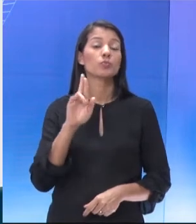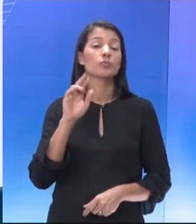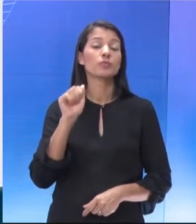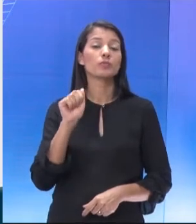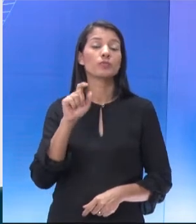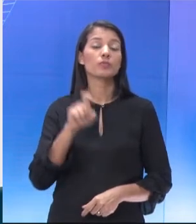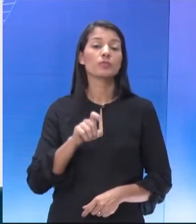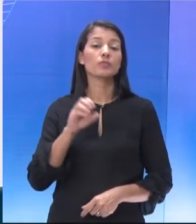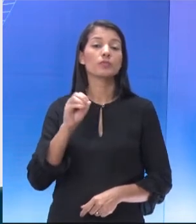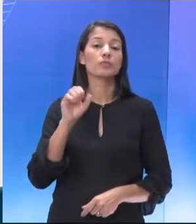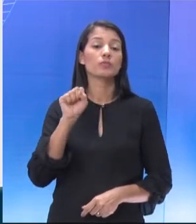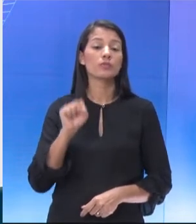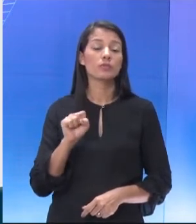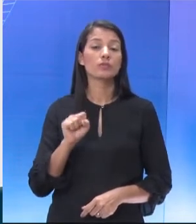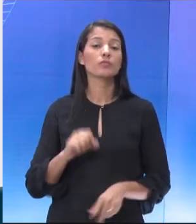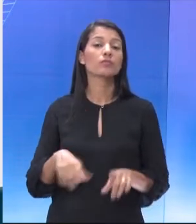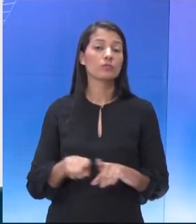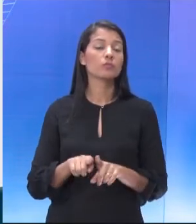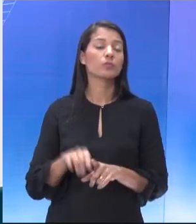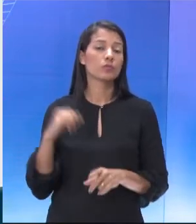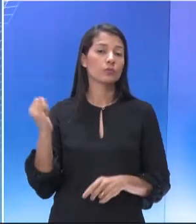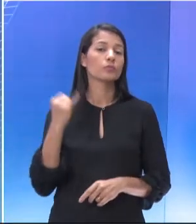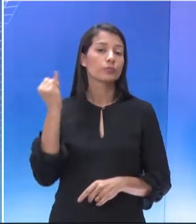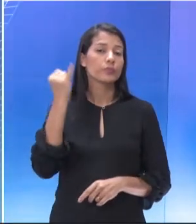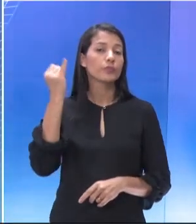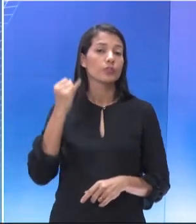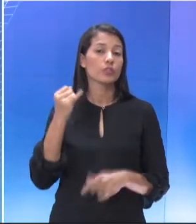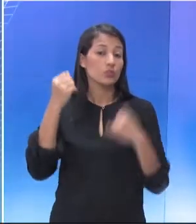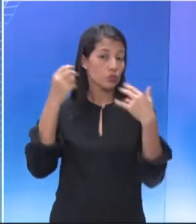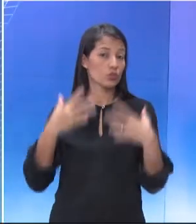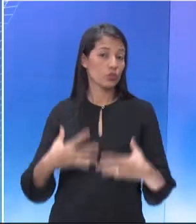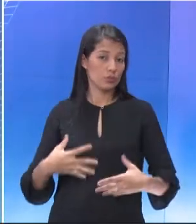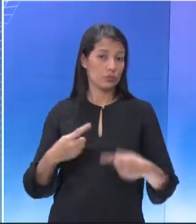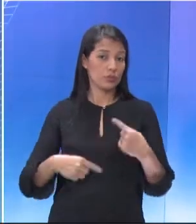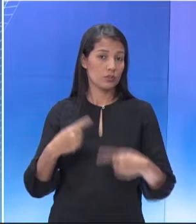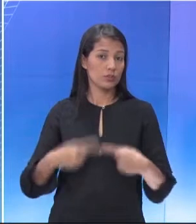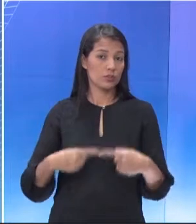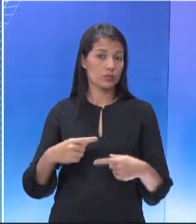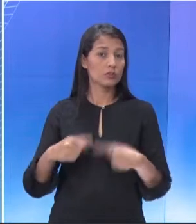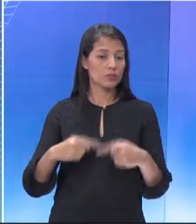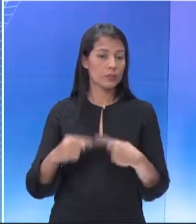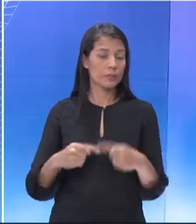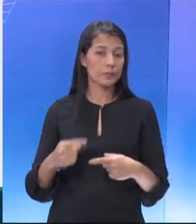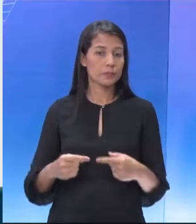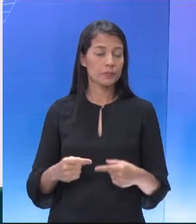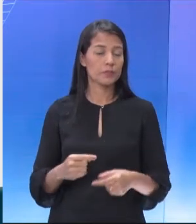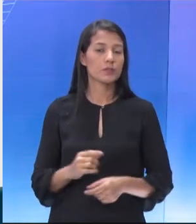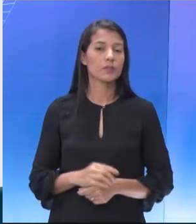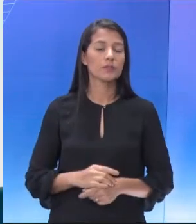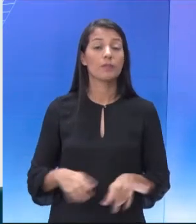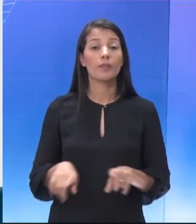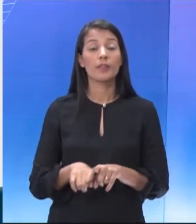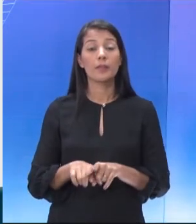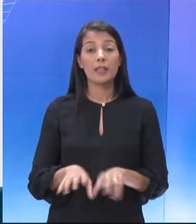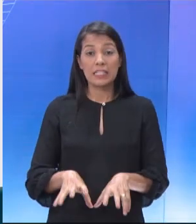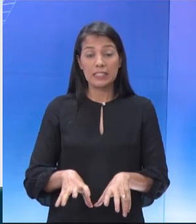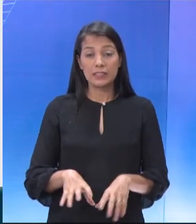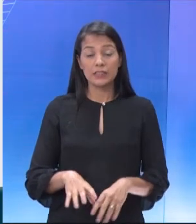importante na manutenção e a gente vai discutir um pouco mais sobre eles daqui a pouquinho, tá bom? E também eles